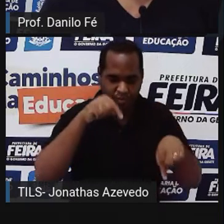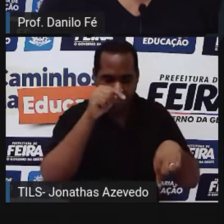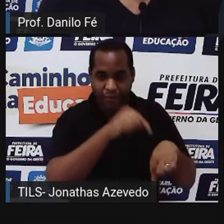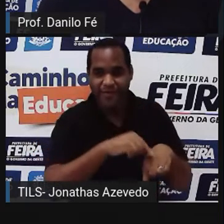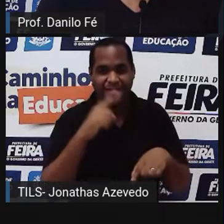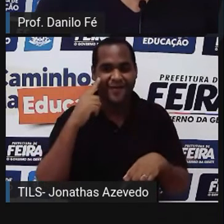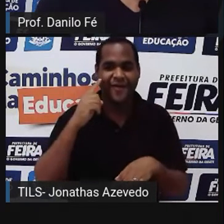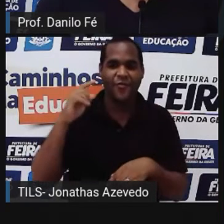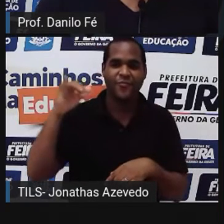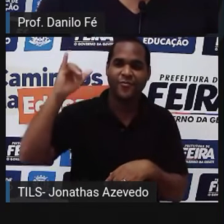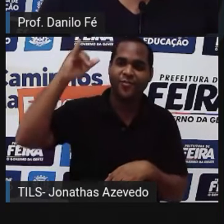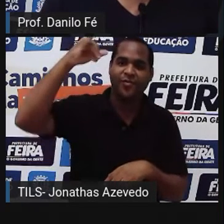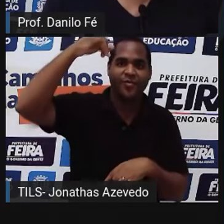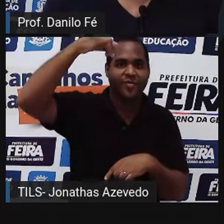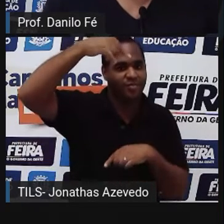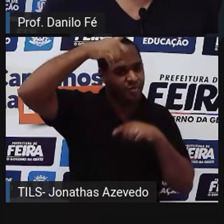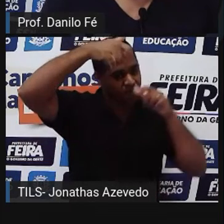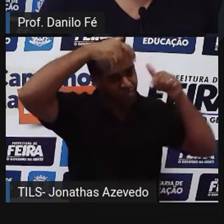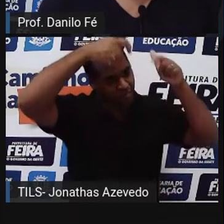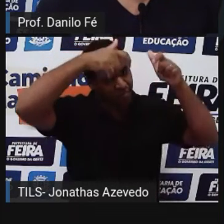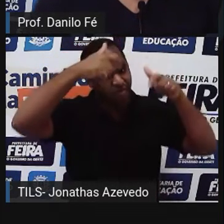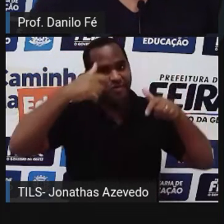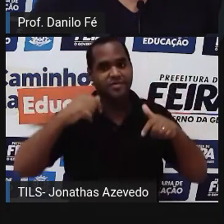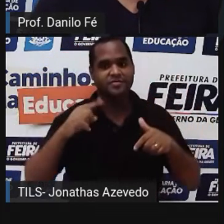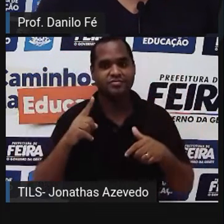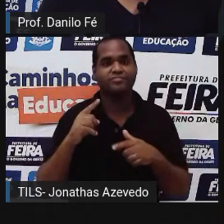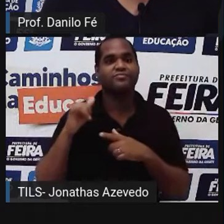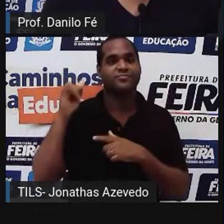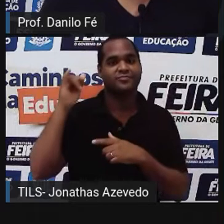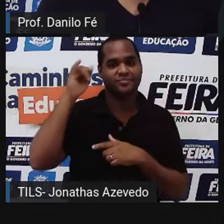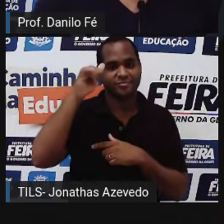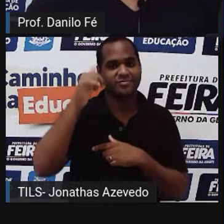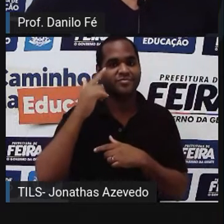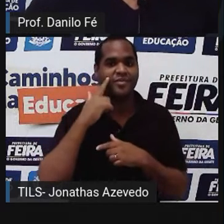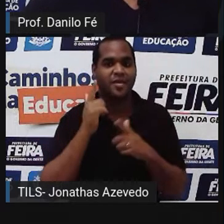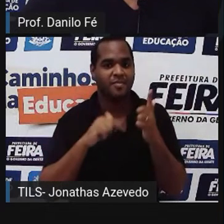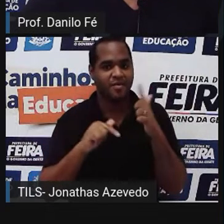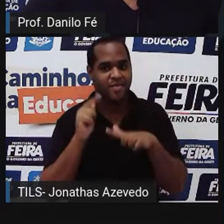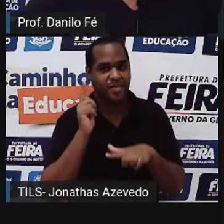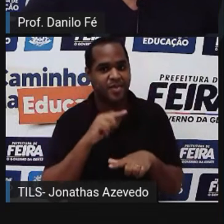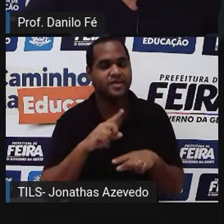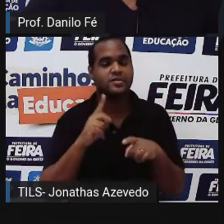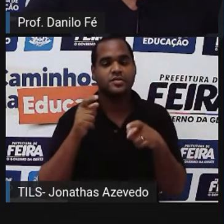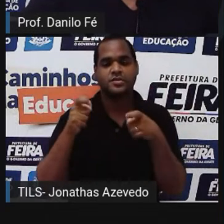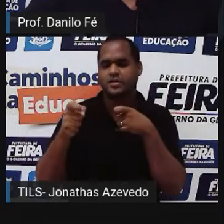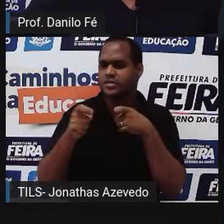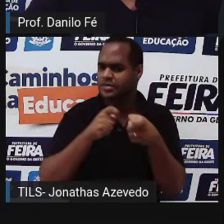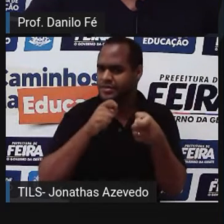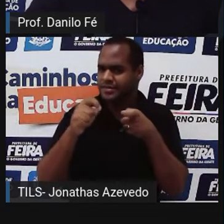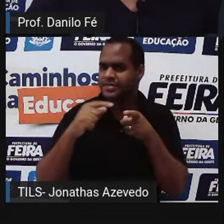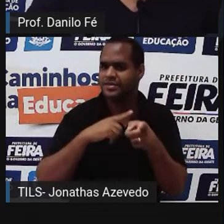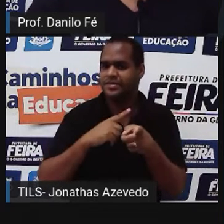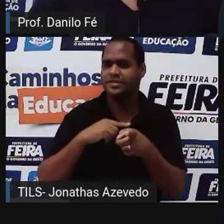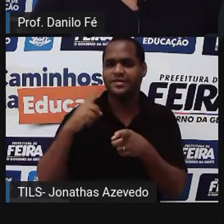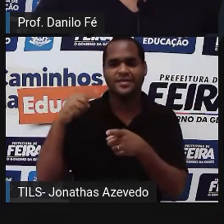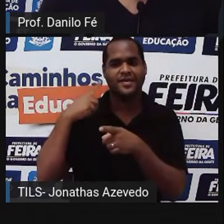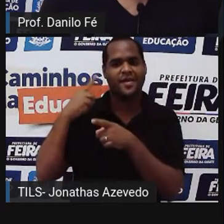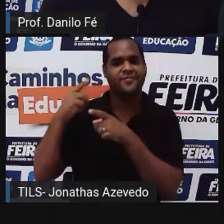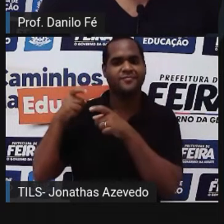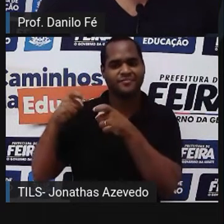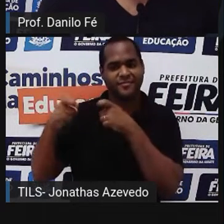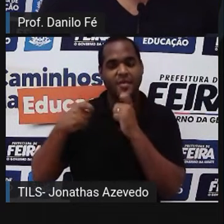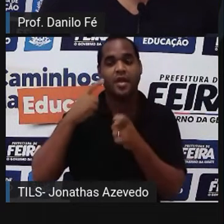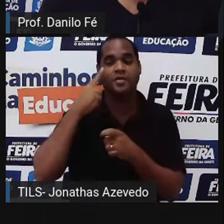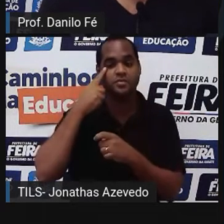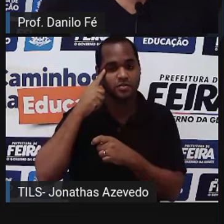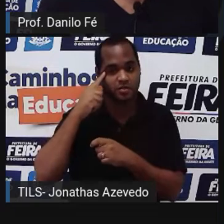aviões que carregavam navios, os porta-aviões. E aí essa guerra se trava através dos porta-aviões. O Japão